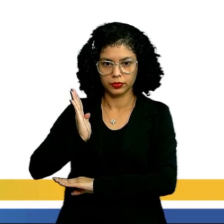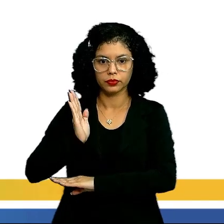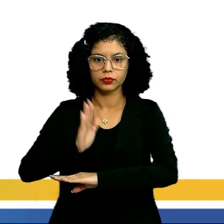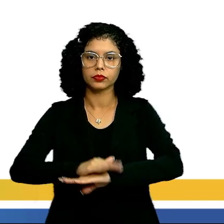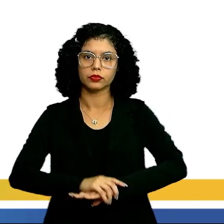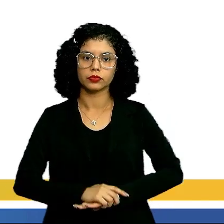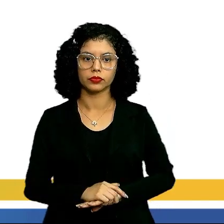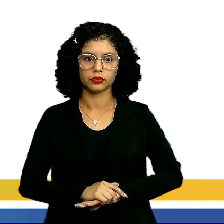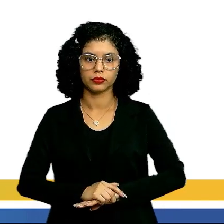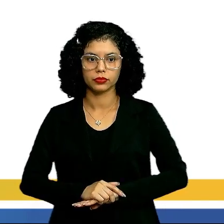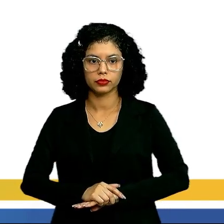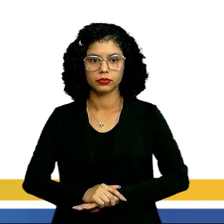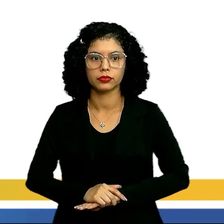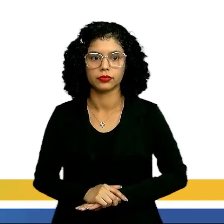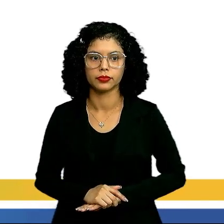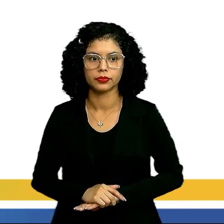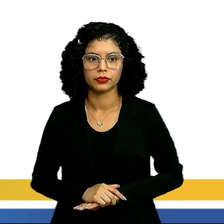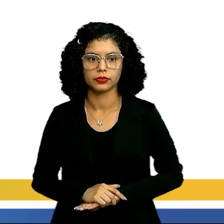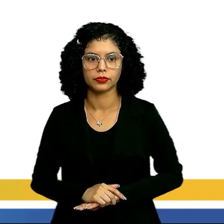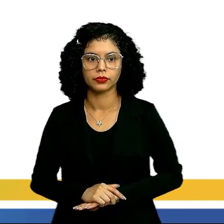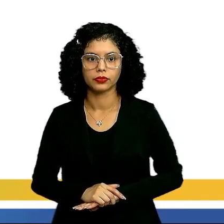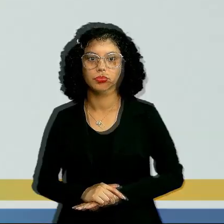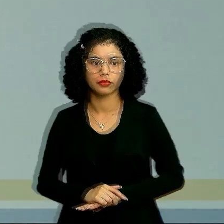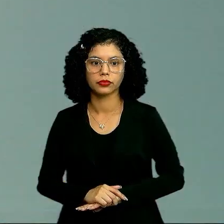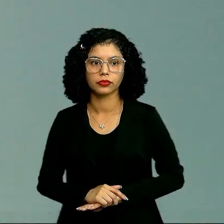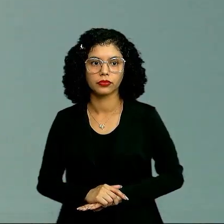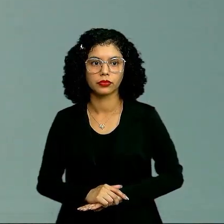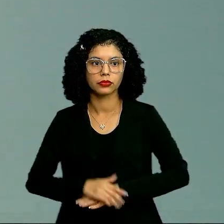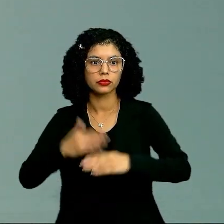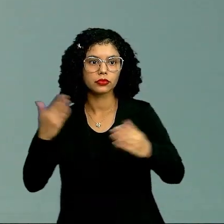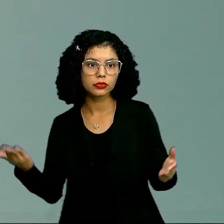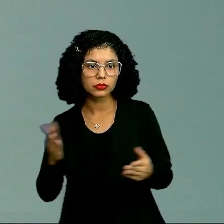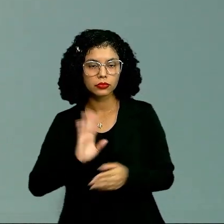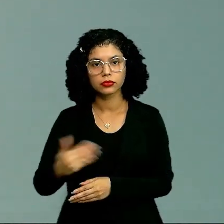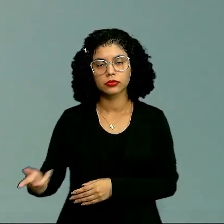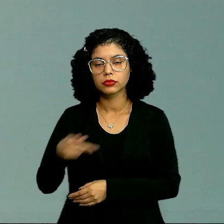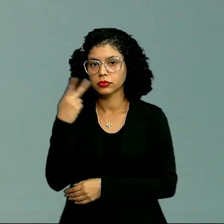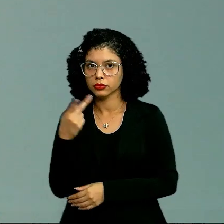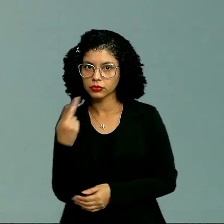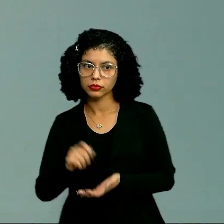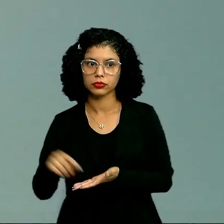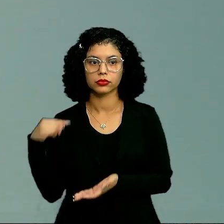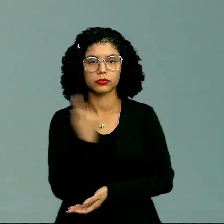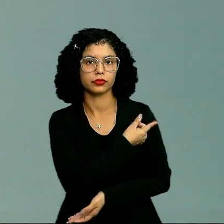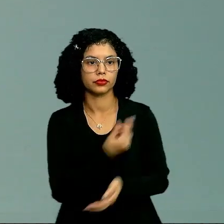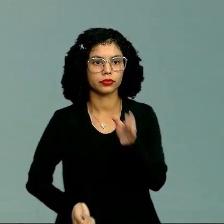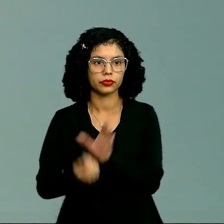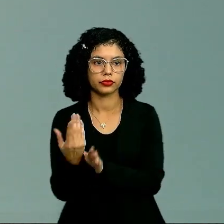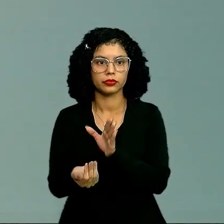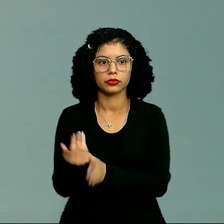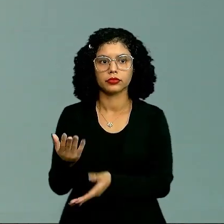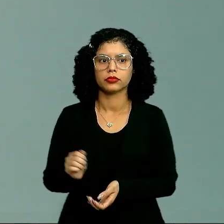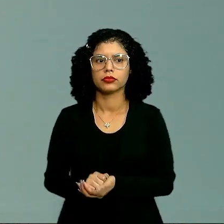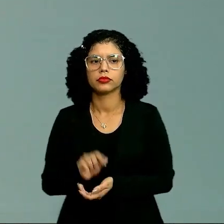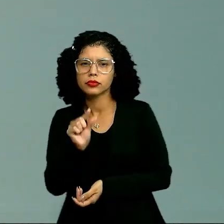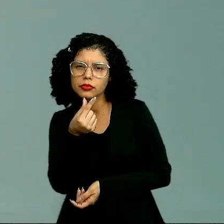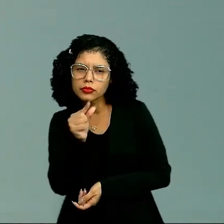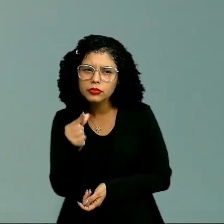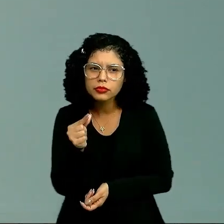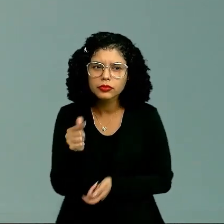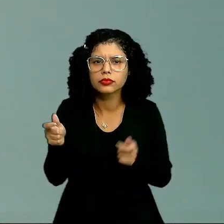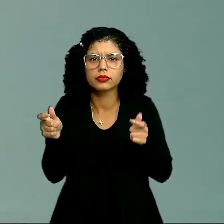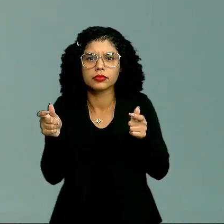econômicos da burguesia. Perdão, pessoal. Então, aqui, quando nós falamos dessa produção, ela é uma produção um pouquinho